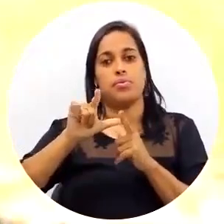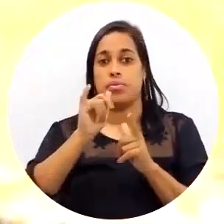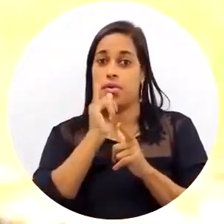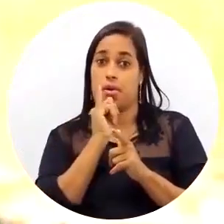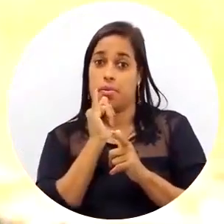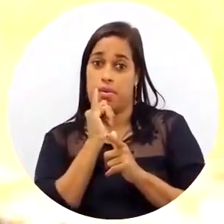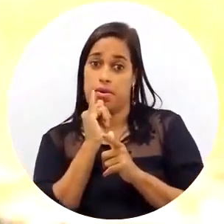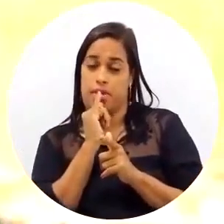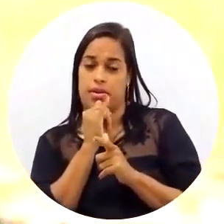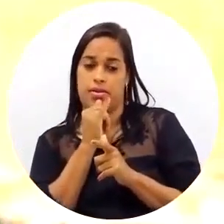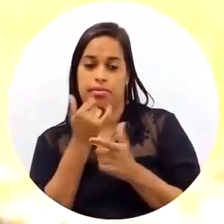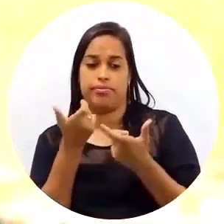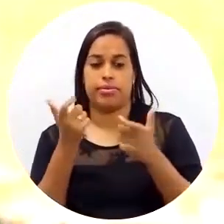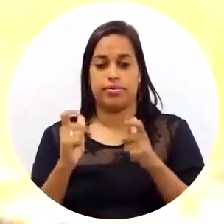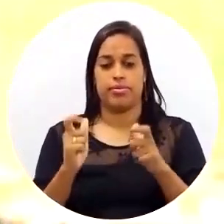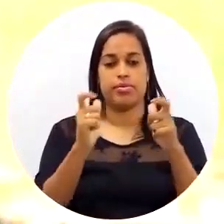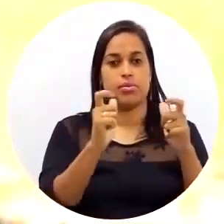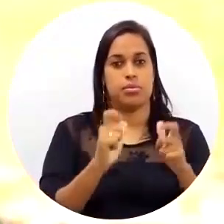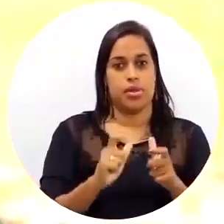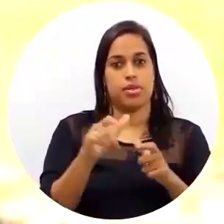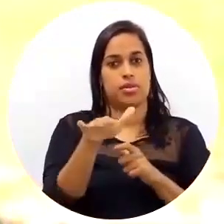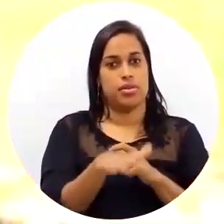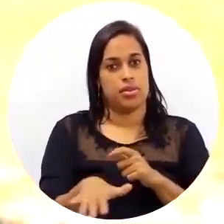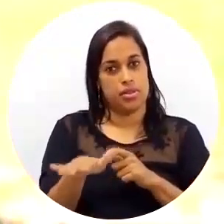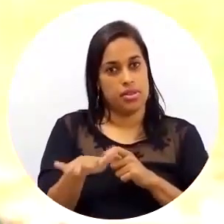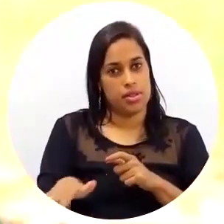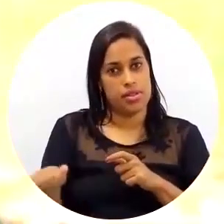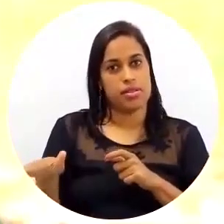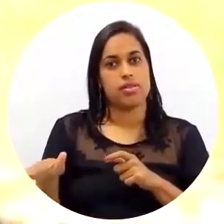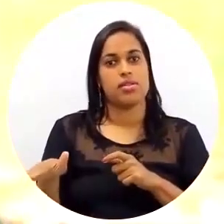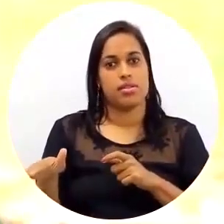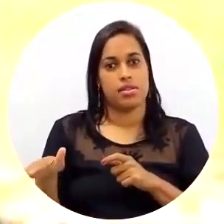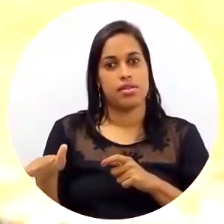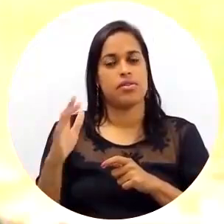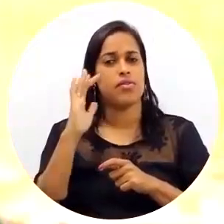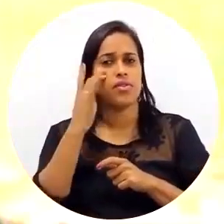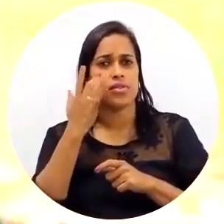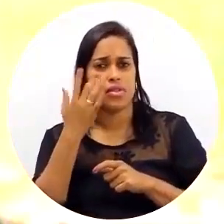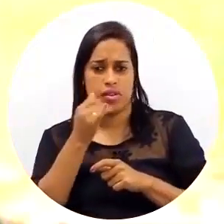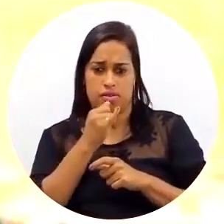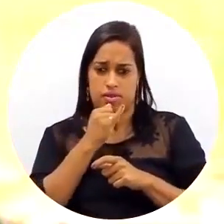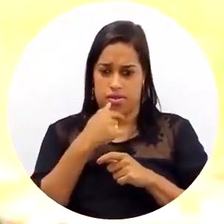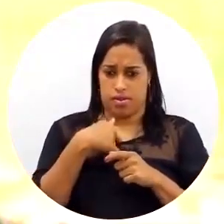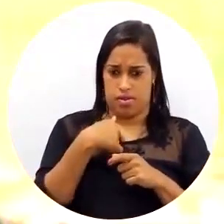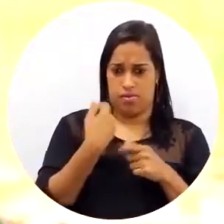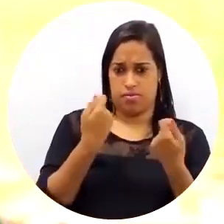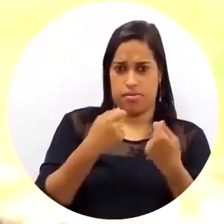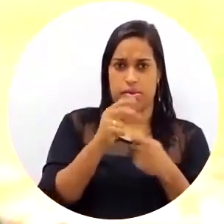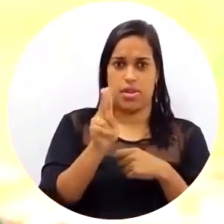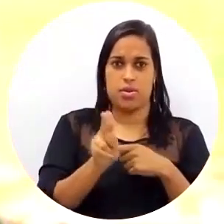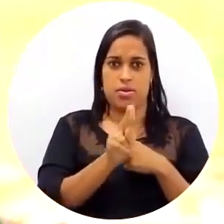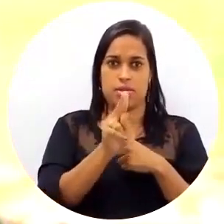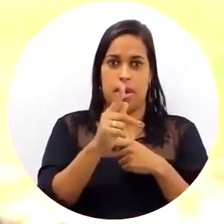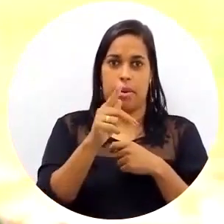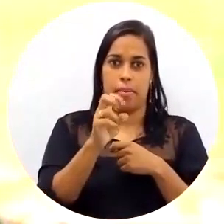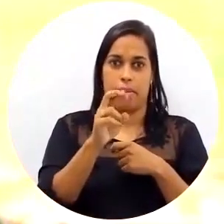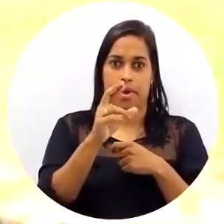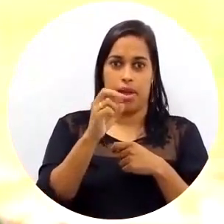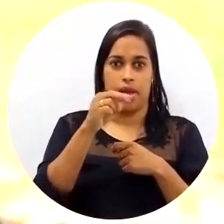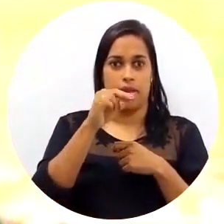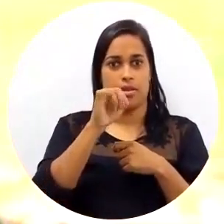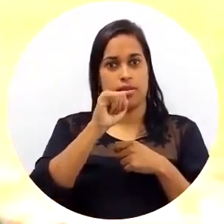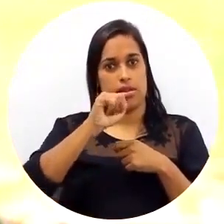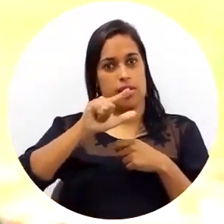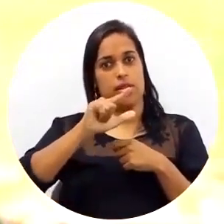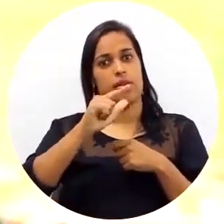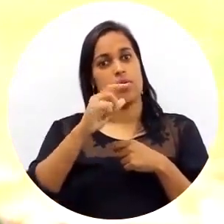vamos projetar um espaço para crianças, será que a gente deve utilizar o percentil 5 ou 95?